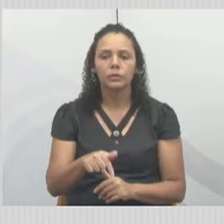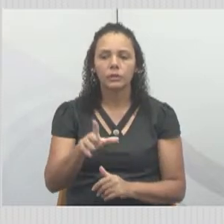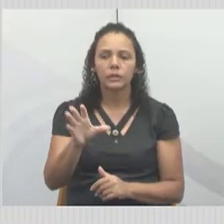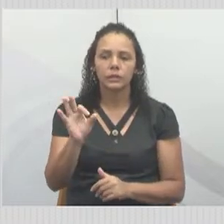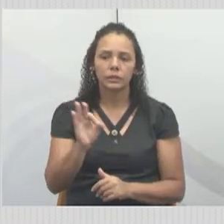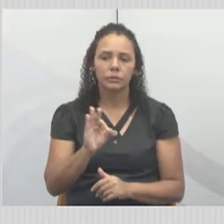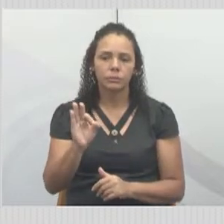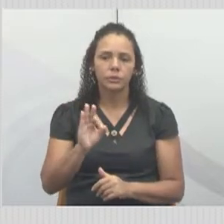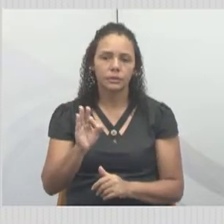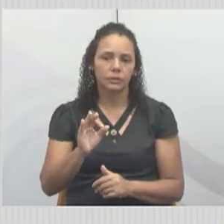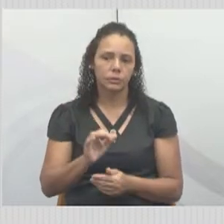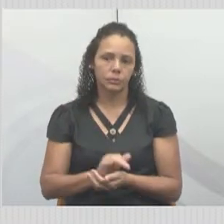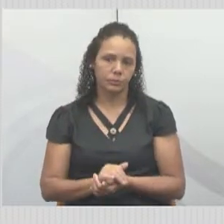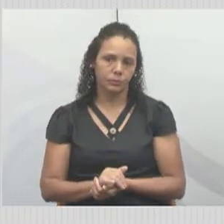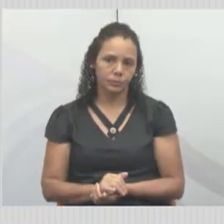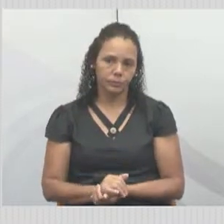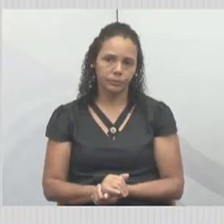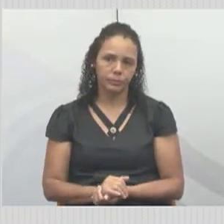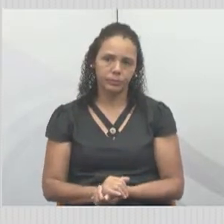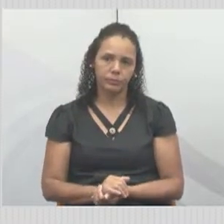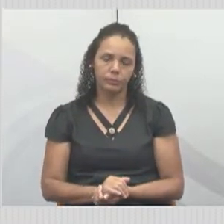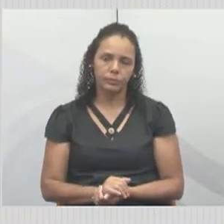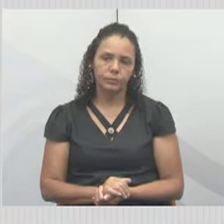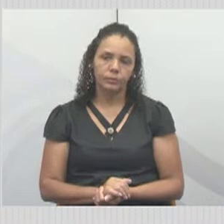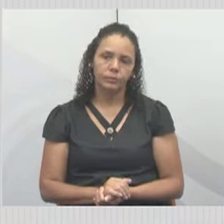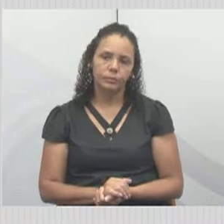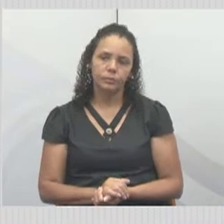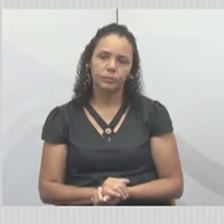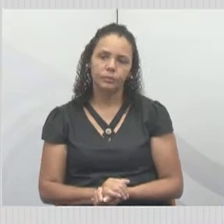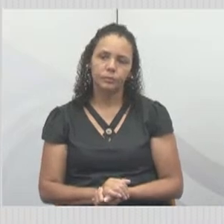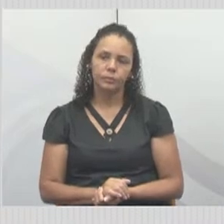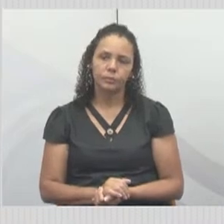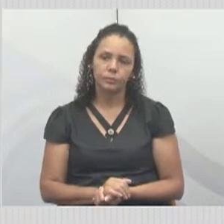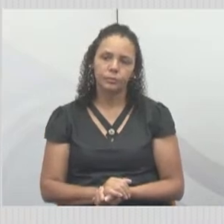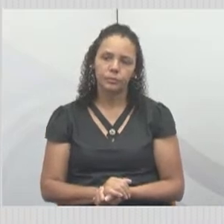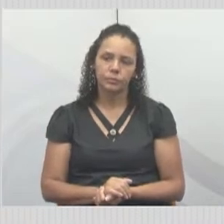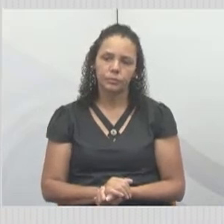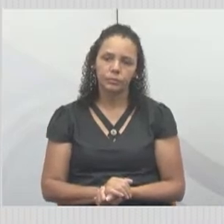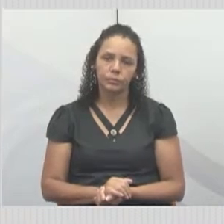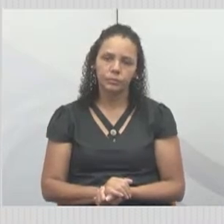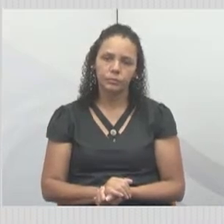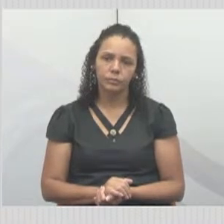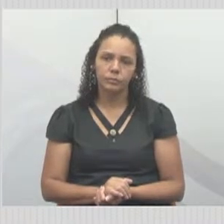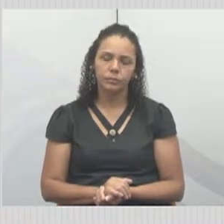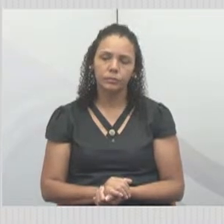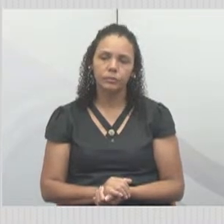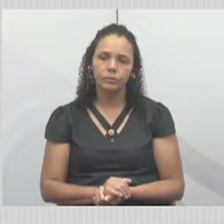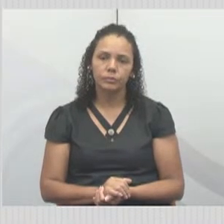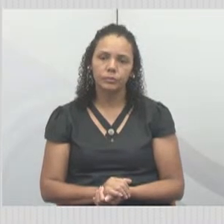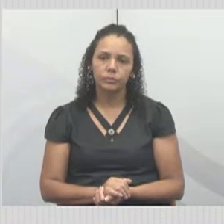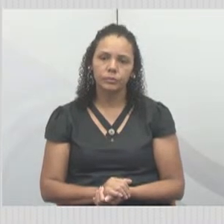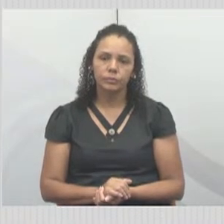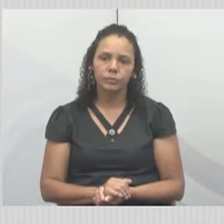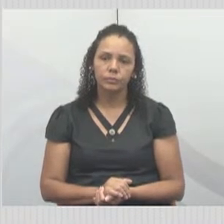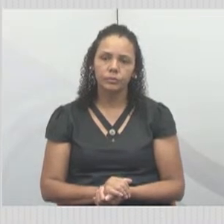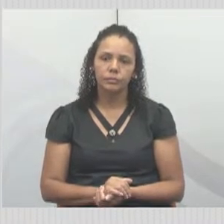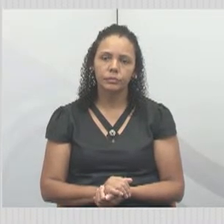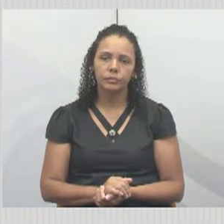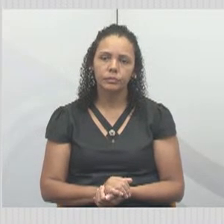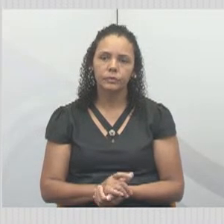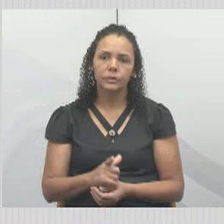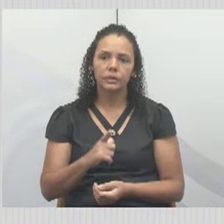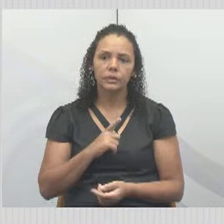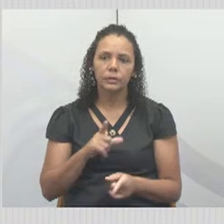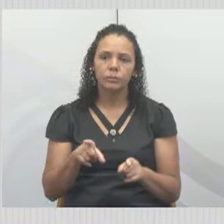Câmara 28 milhões para 30 milhões, alta de 7%. Dentro do quadro constitucional da LOA,